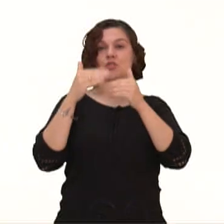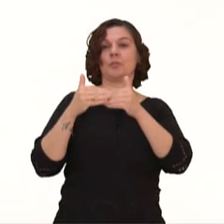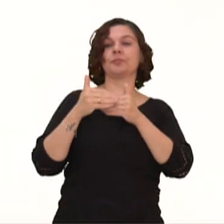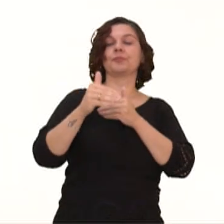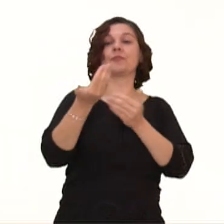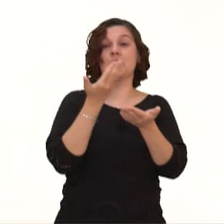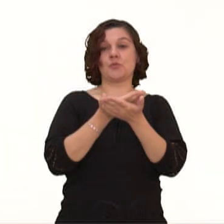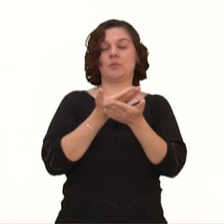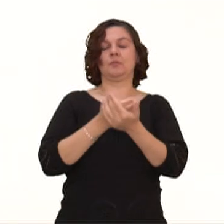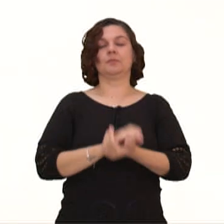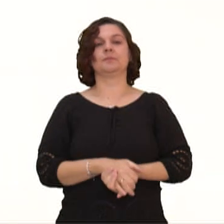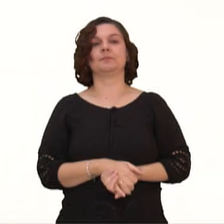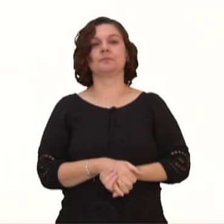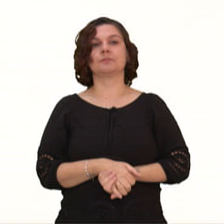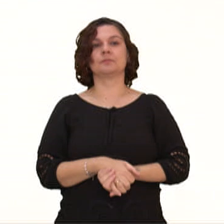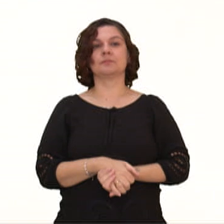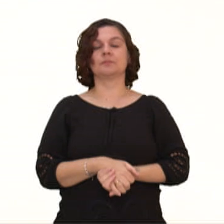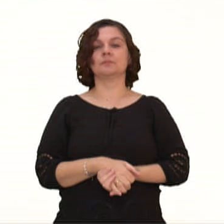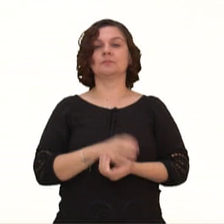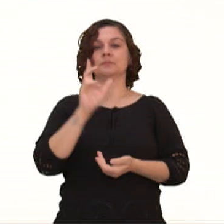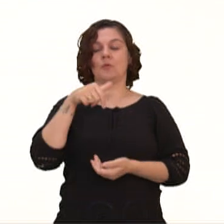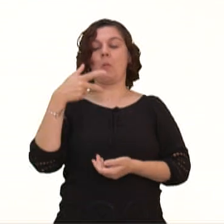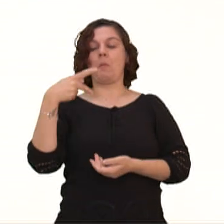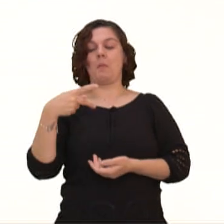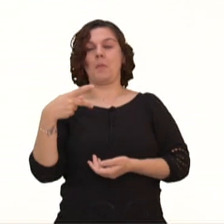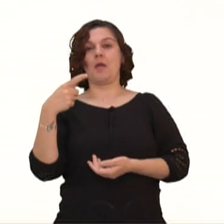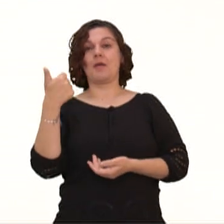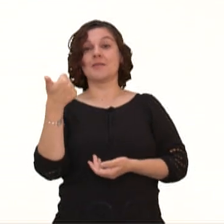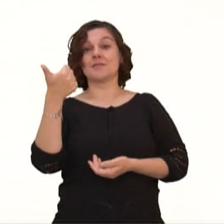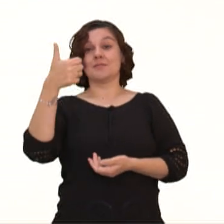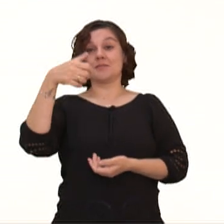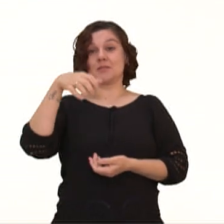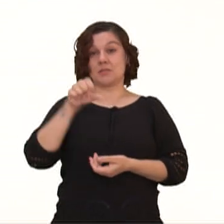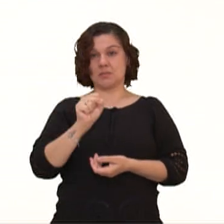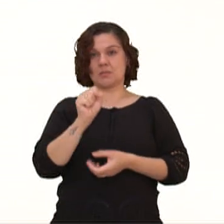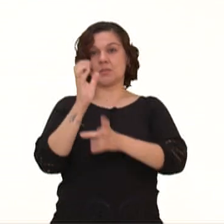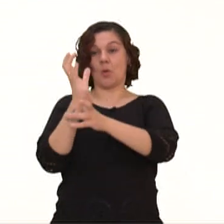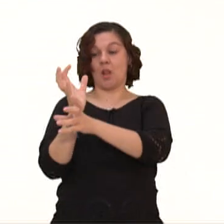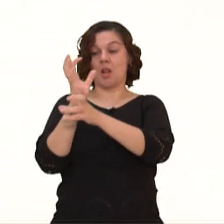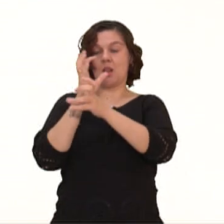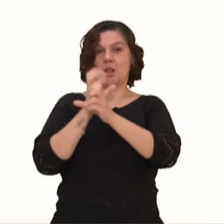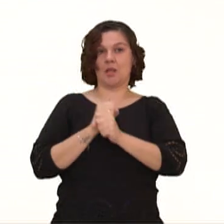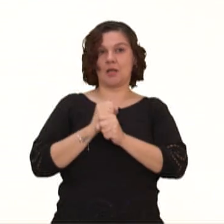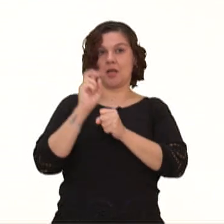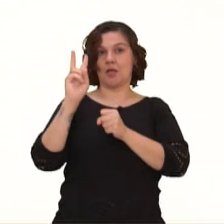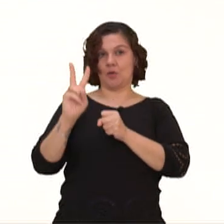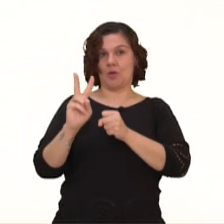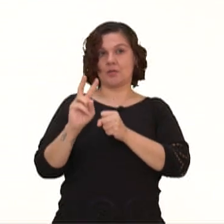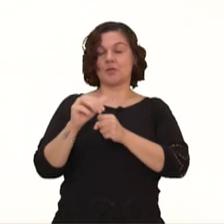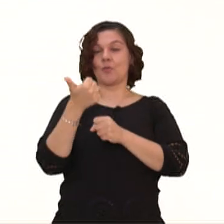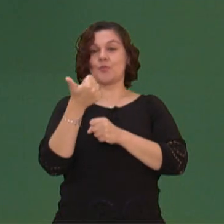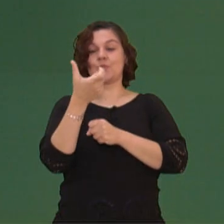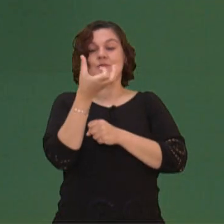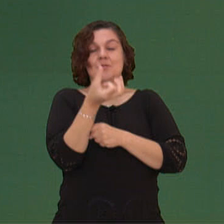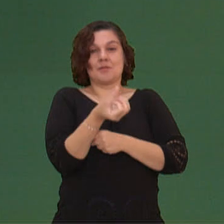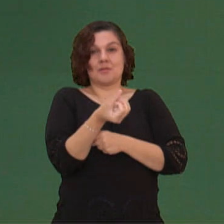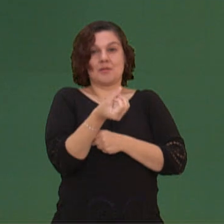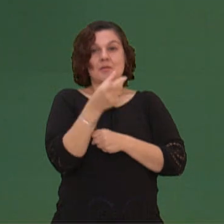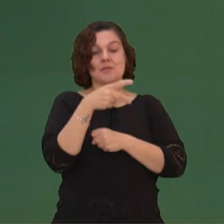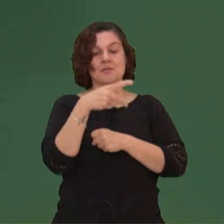estudar. Número atômico é 16. Se ele ganha 2 elétrons, vai ter 16 prótons e